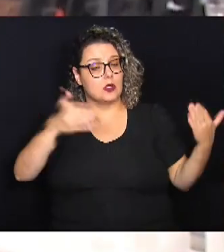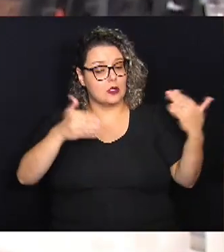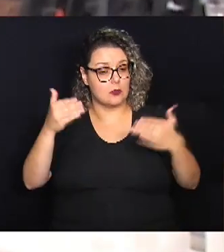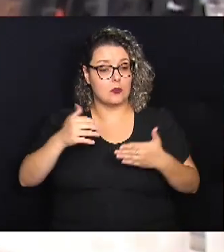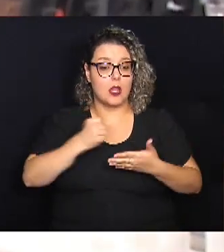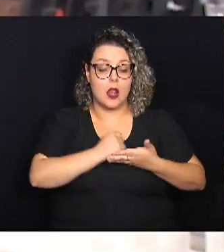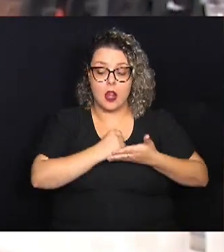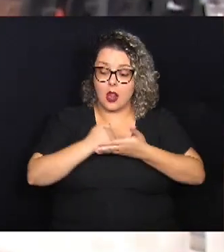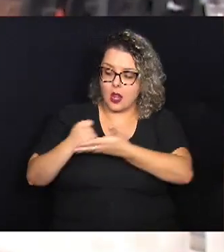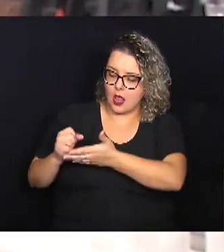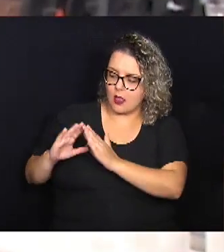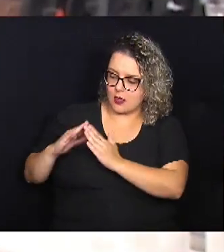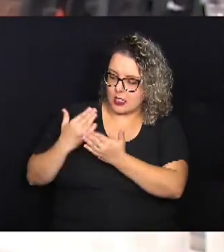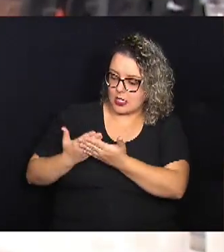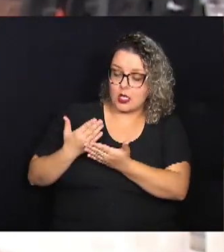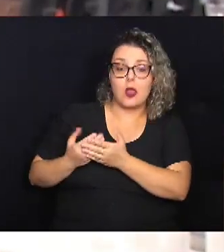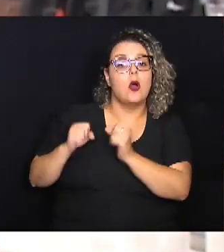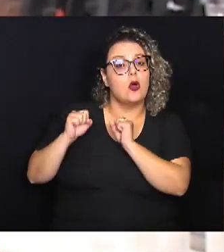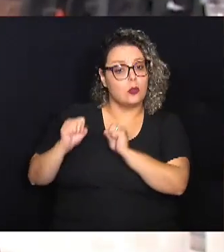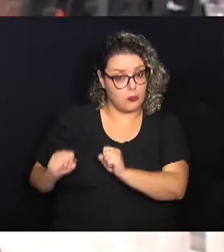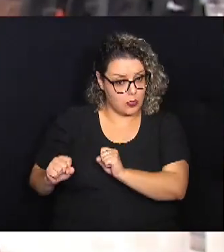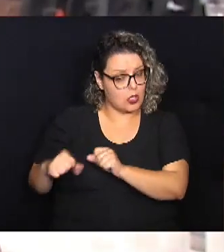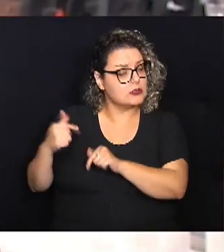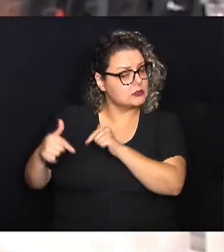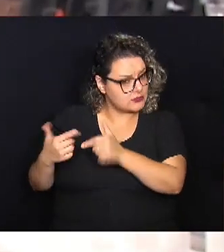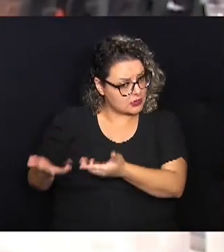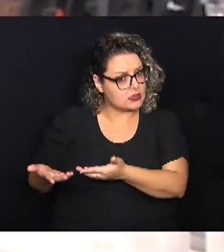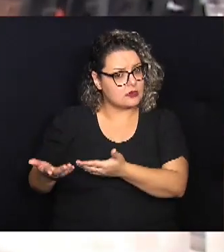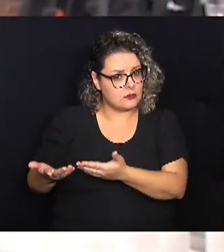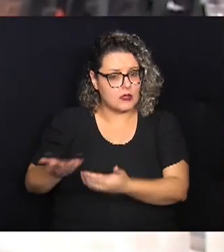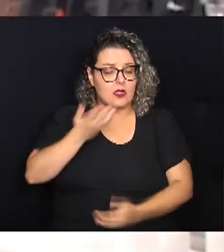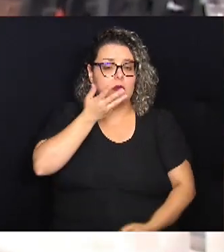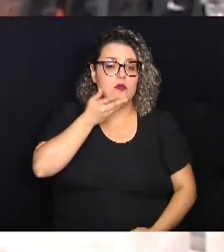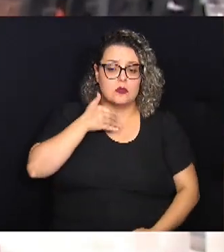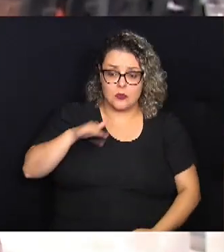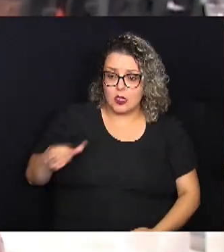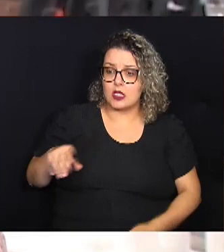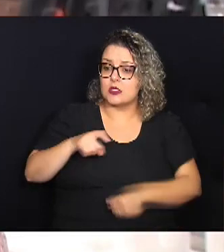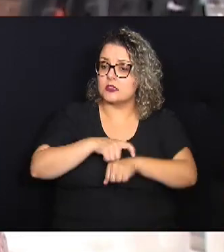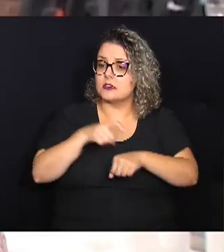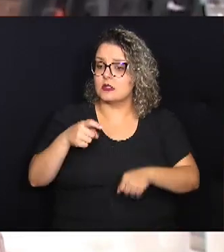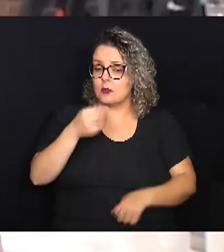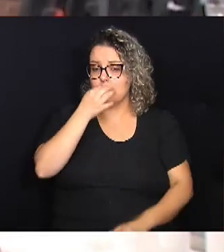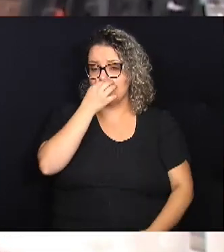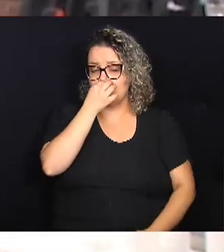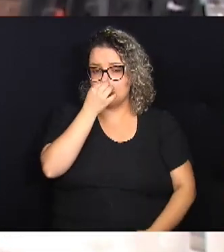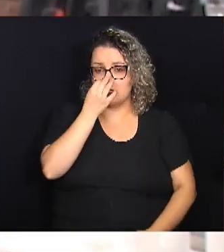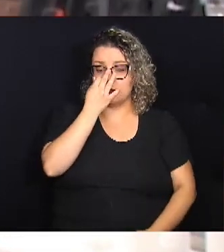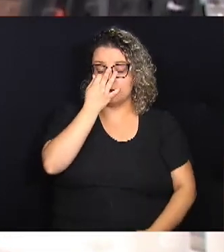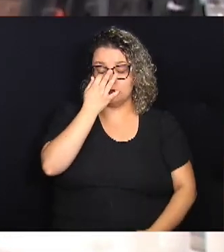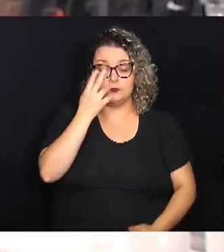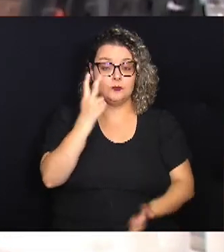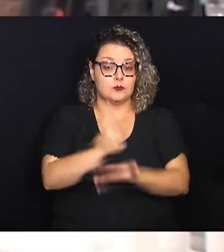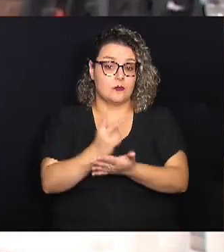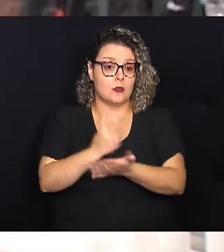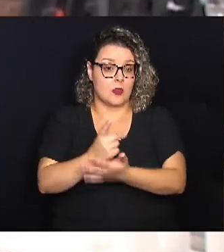para a escola e possam trabalhar com as crianças, né? Esse momento que a gente sempre